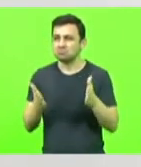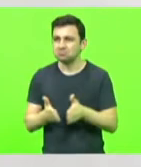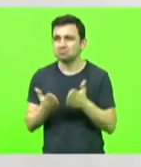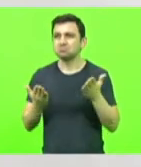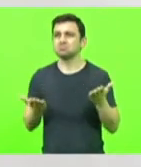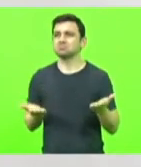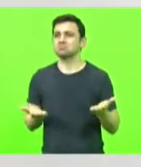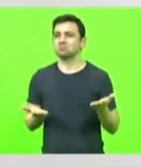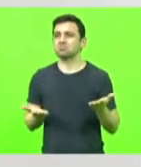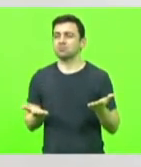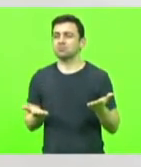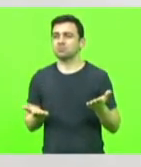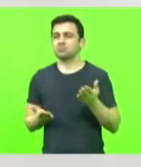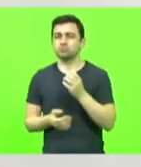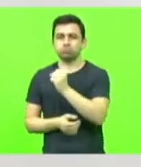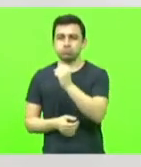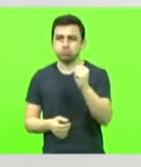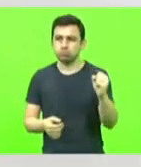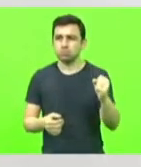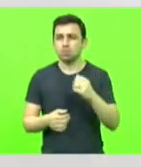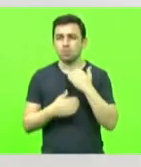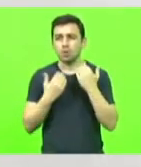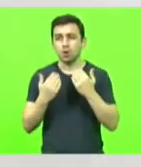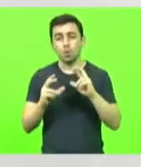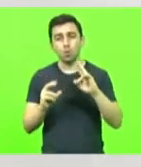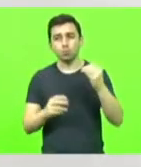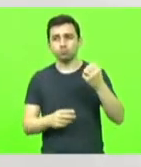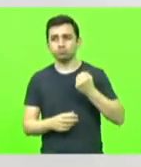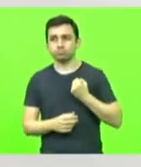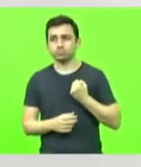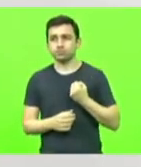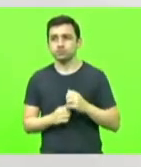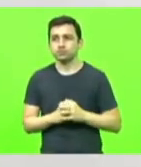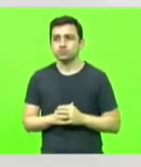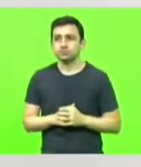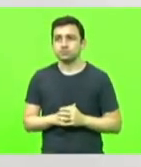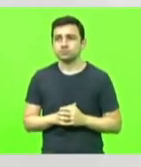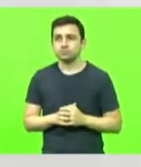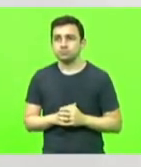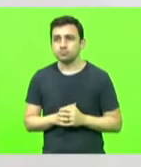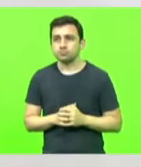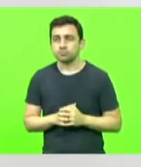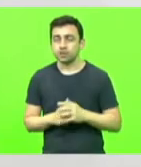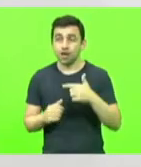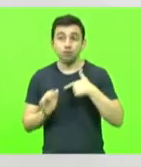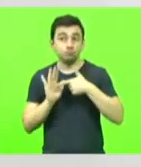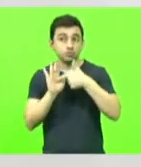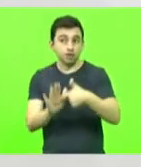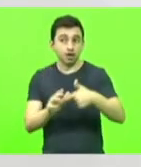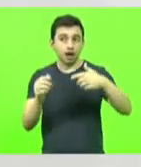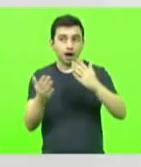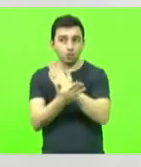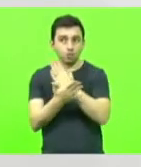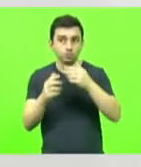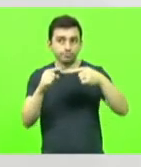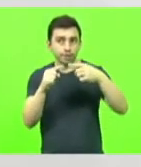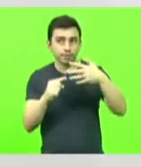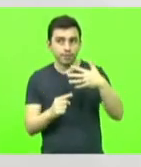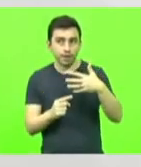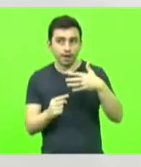faz matar, ou nos matam, né? Por fim. Vou expor alguns pontos. Teremos até o